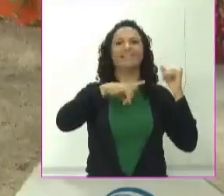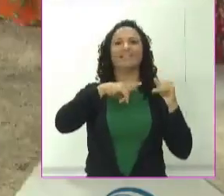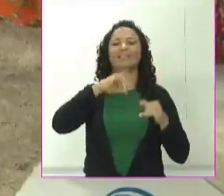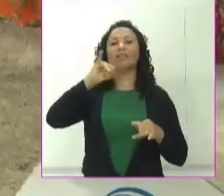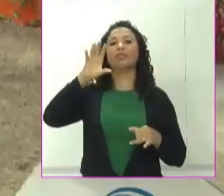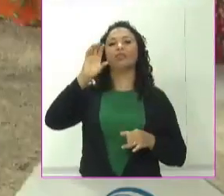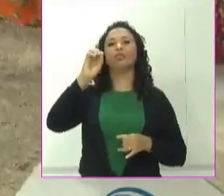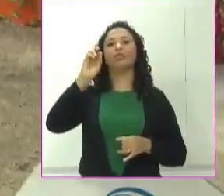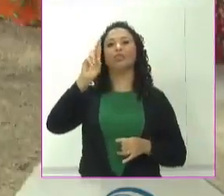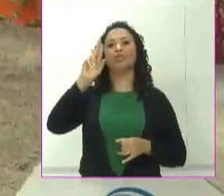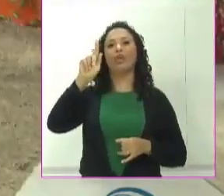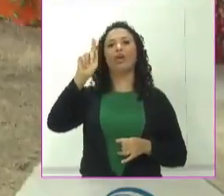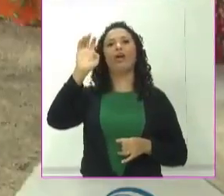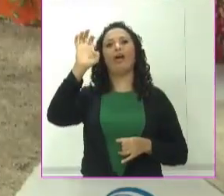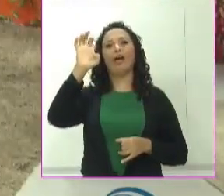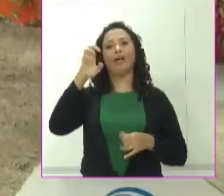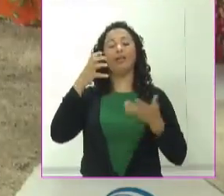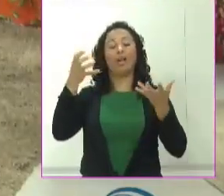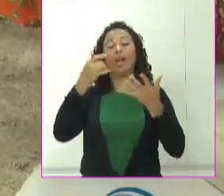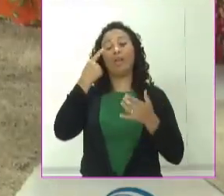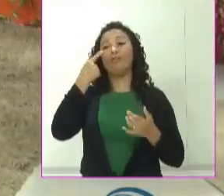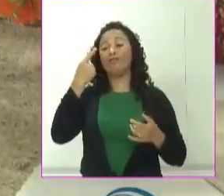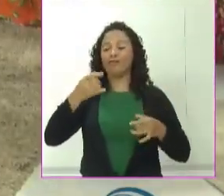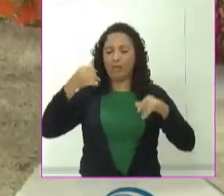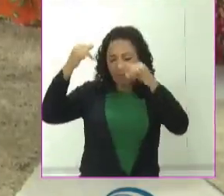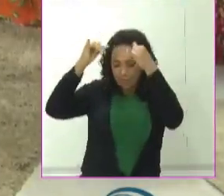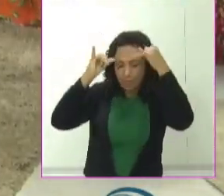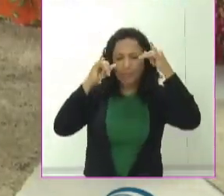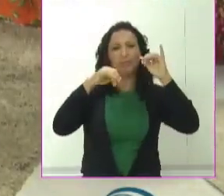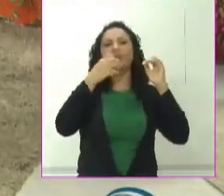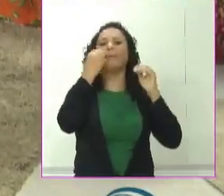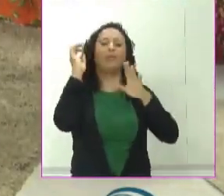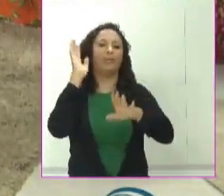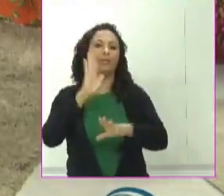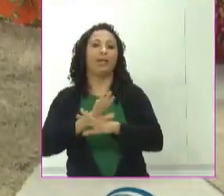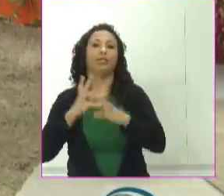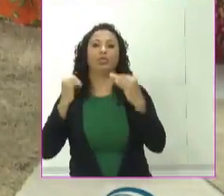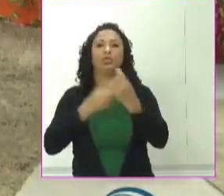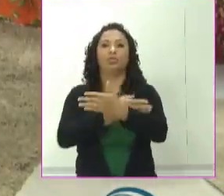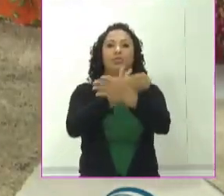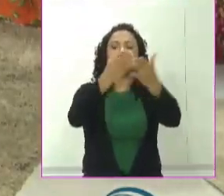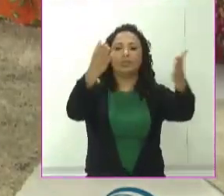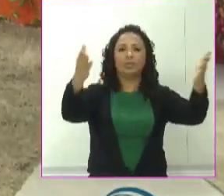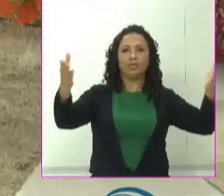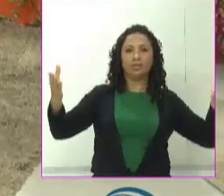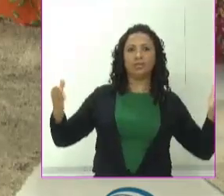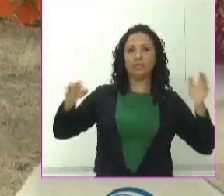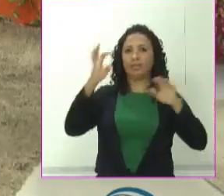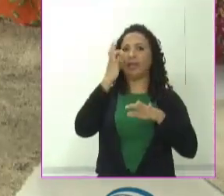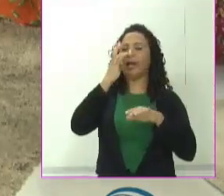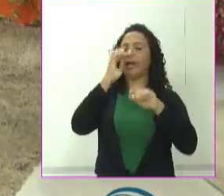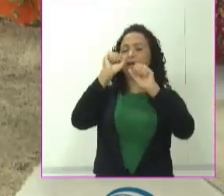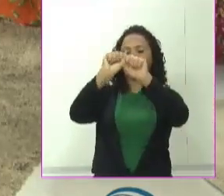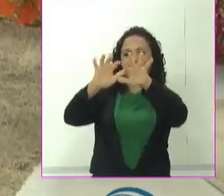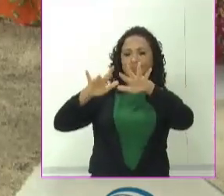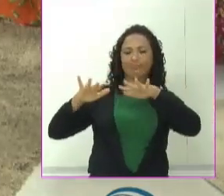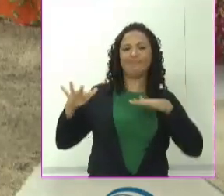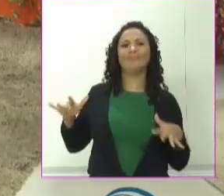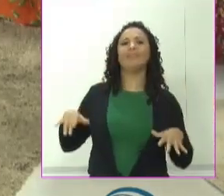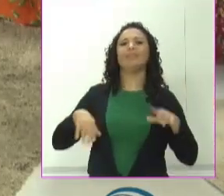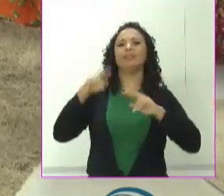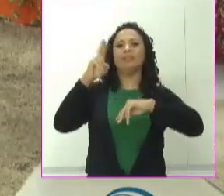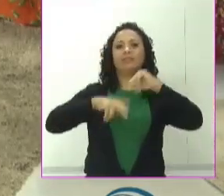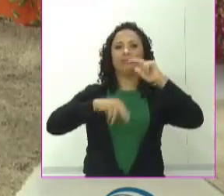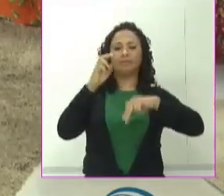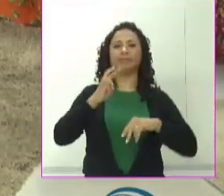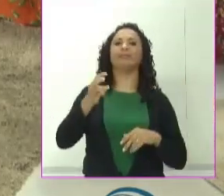Tudo bem, Jorge? Vamos rápido, porque eu quero é o banho dançando. Tudo bem, Mariano? Tudo bem? Boa tarde a todos os telespectadores do programa aqui, Arraial do Mariano.